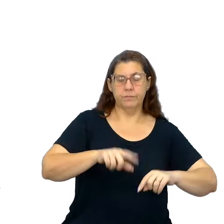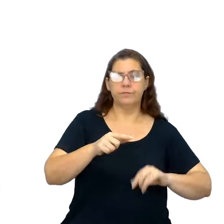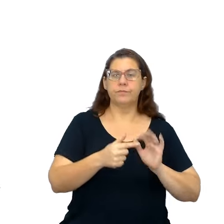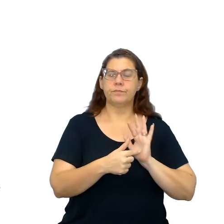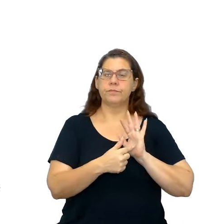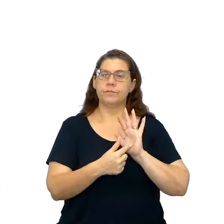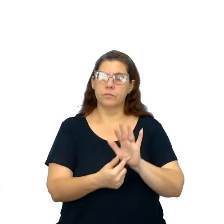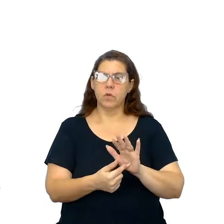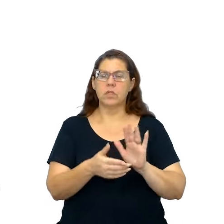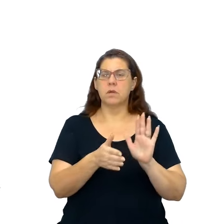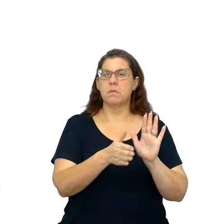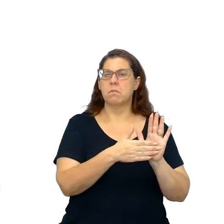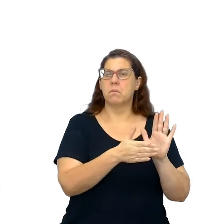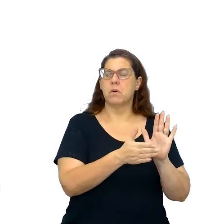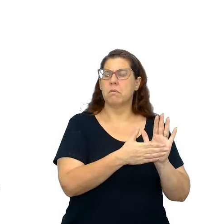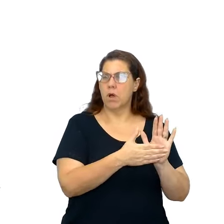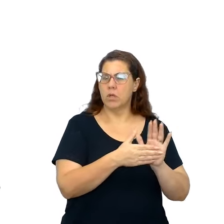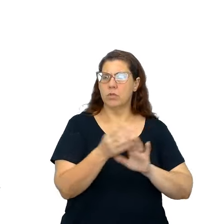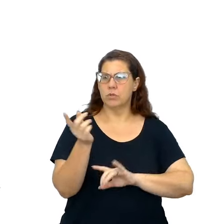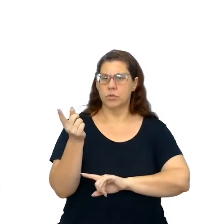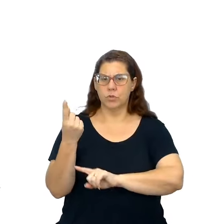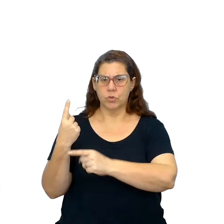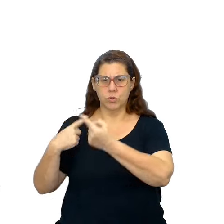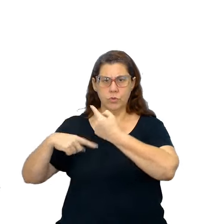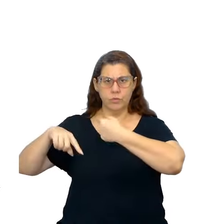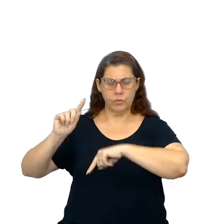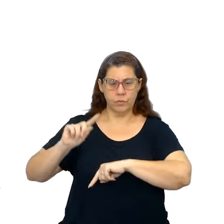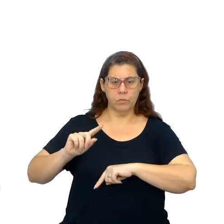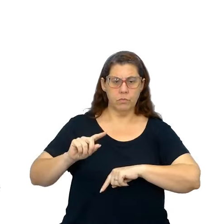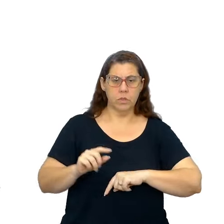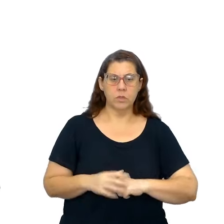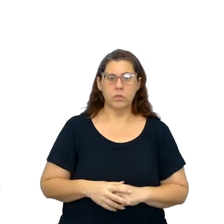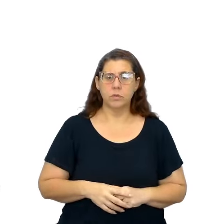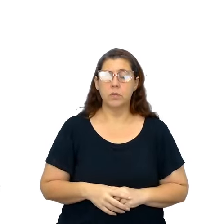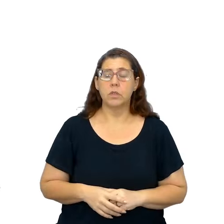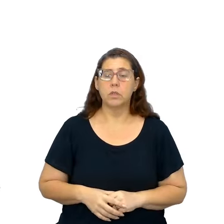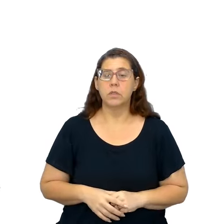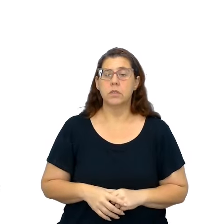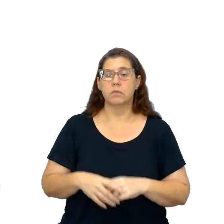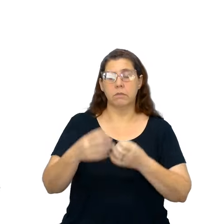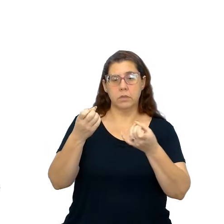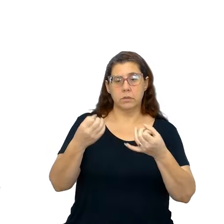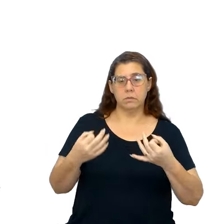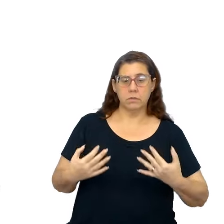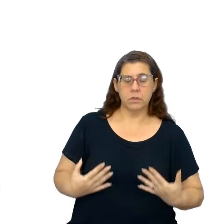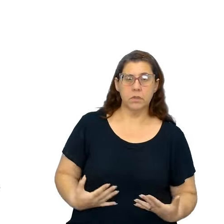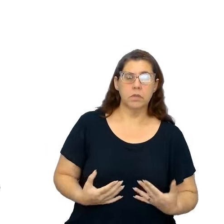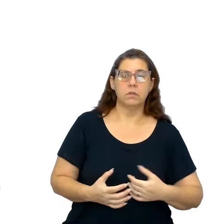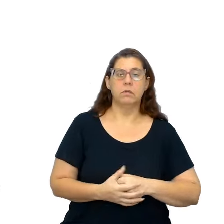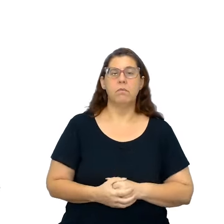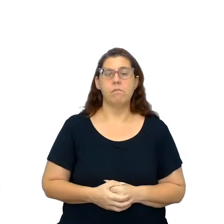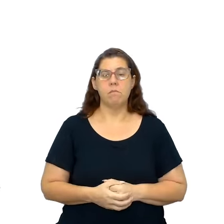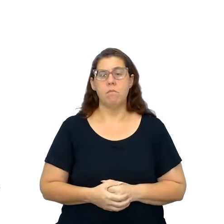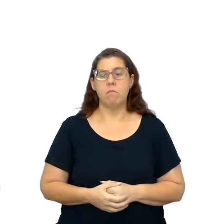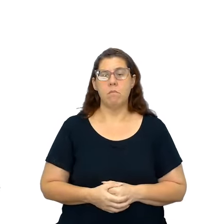traz uma proposta, né, de evolução, vocês estão vendo ali nas duplas de aula, onde ele vai falando da questão da